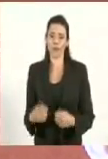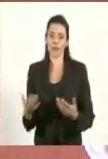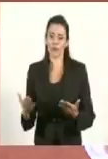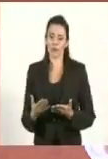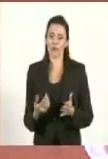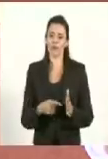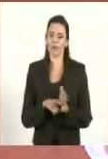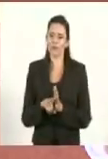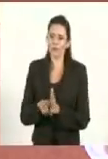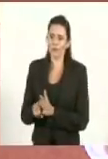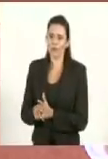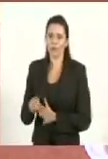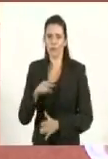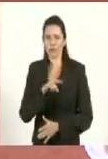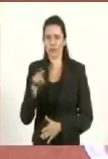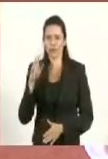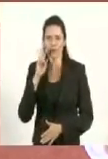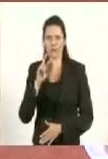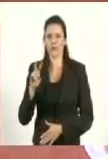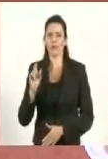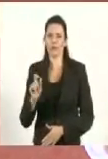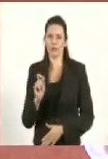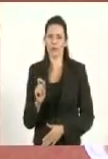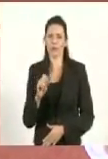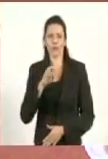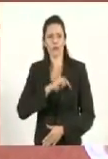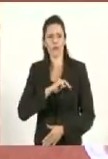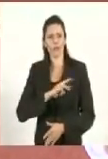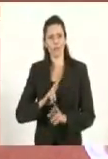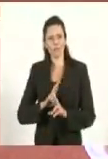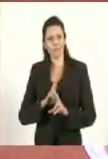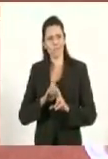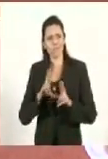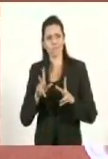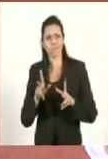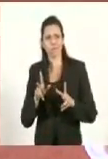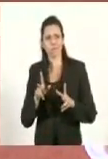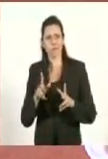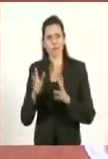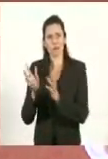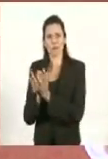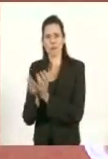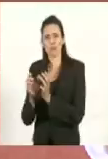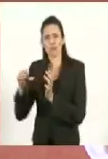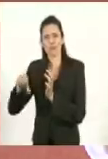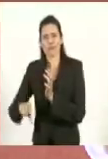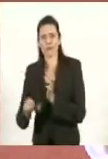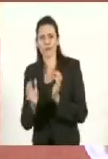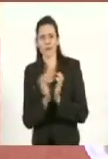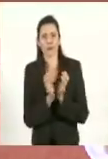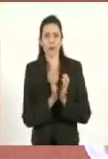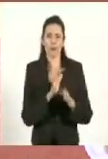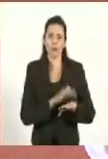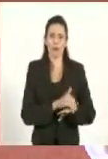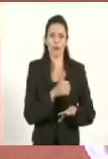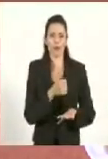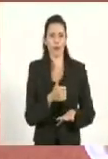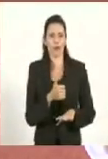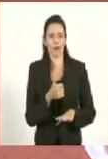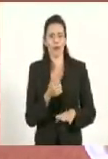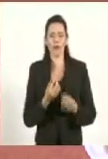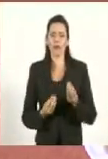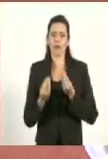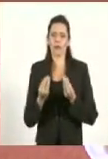ensejou as insatisfações. E nós não poderíamos aqui deixar de repassar essa mensagem ao governo, porque é importante,